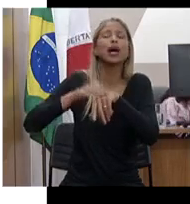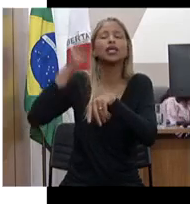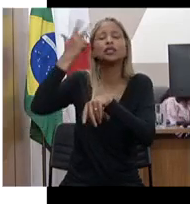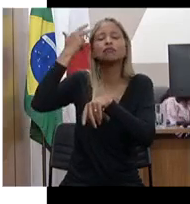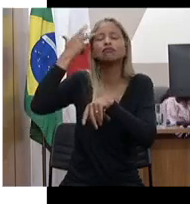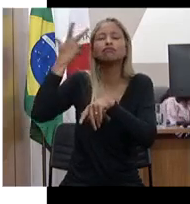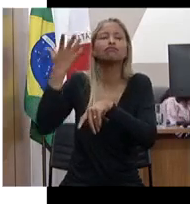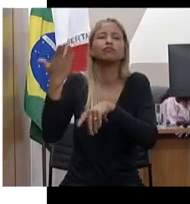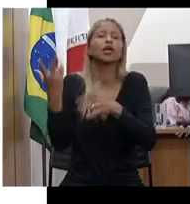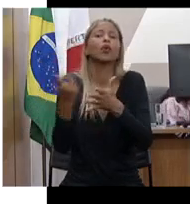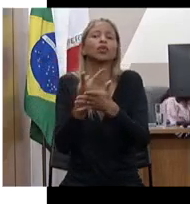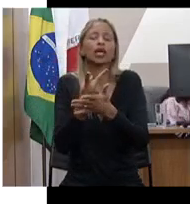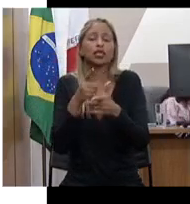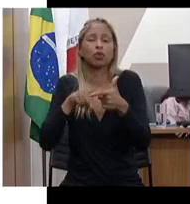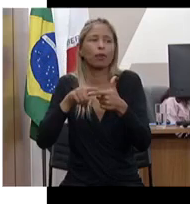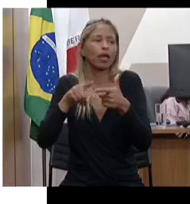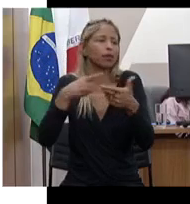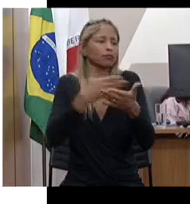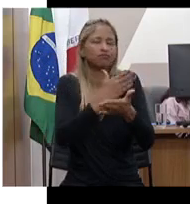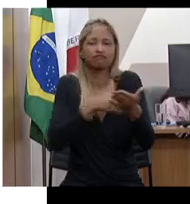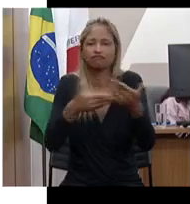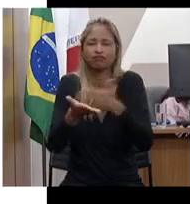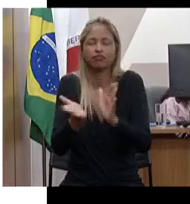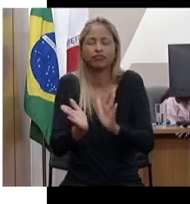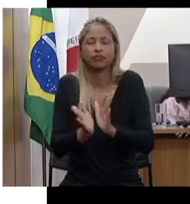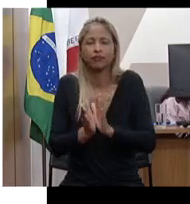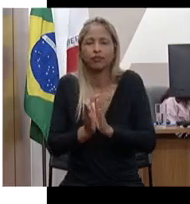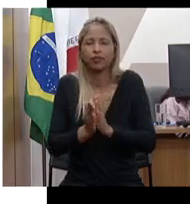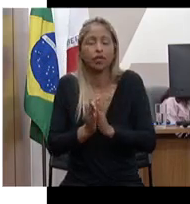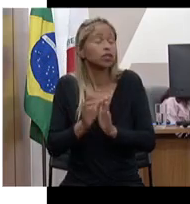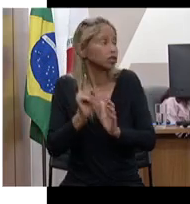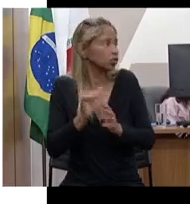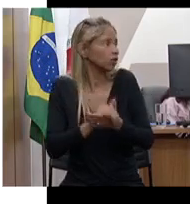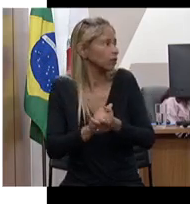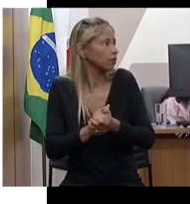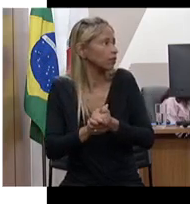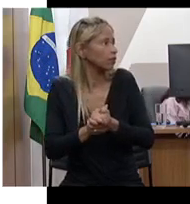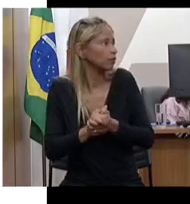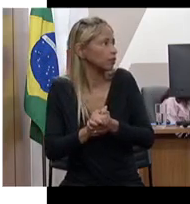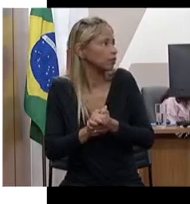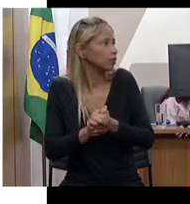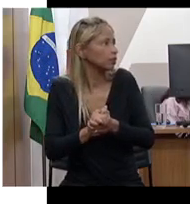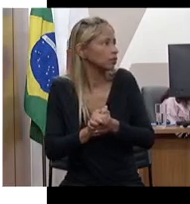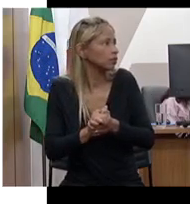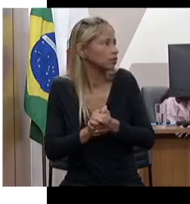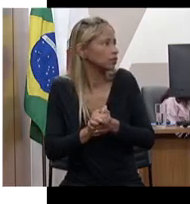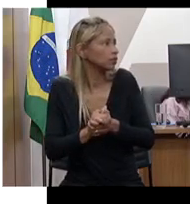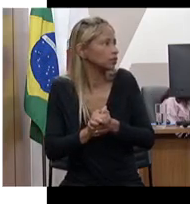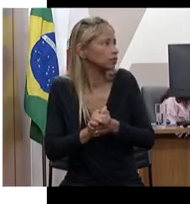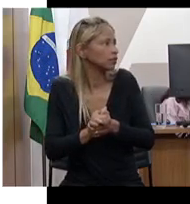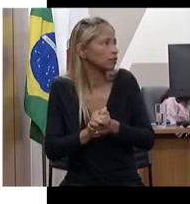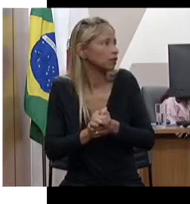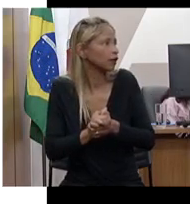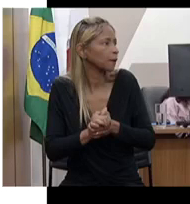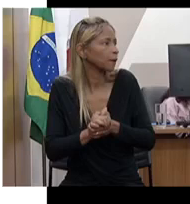lesão que acontece aí você vai eu tô precisando de ver aqui a uma tela que eu tenha